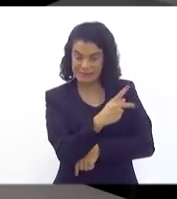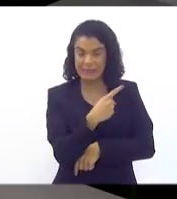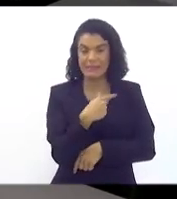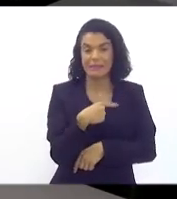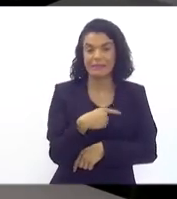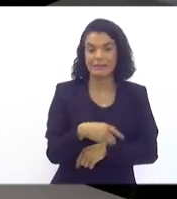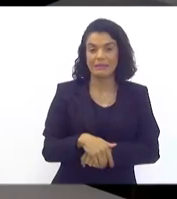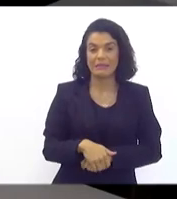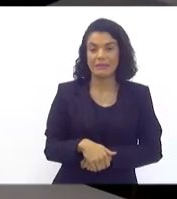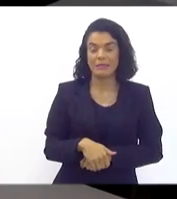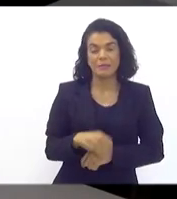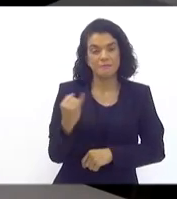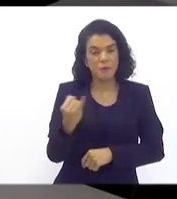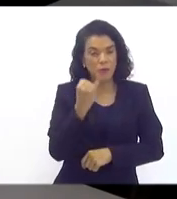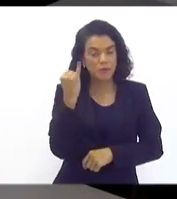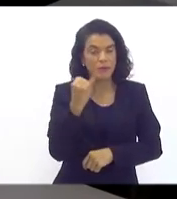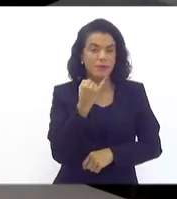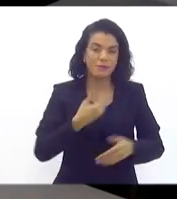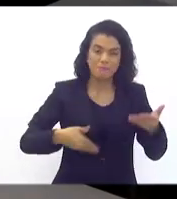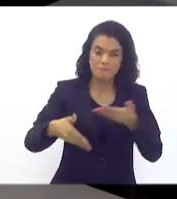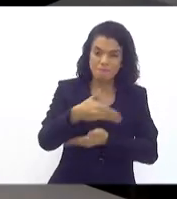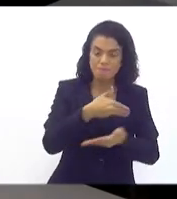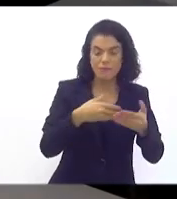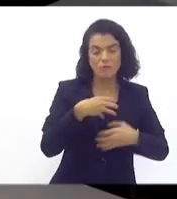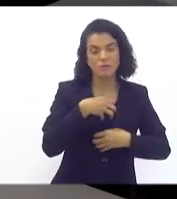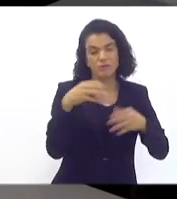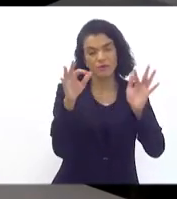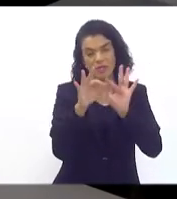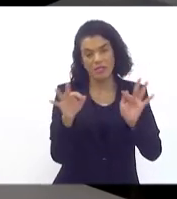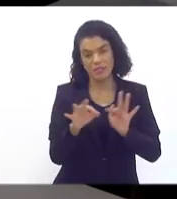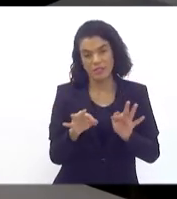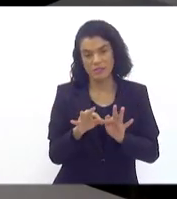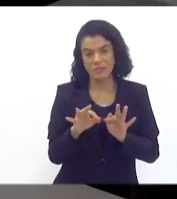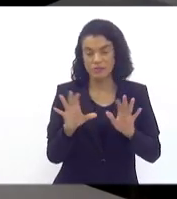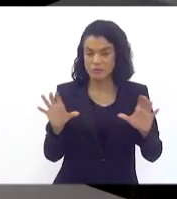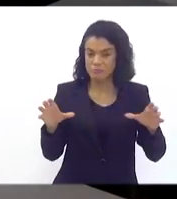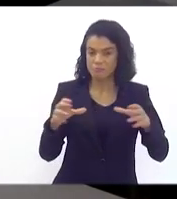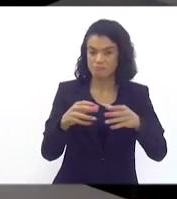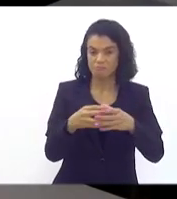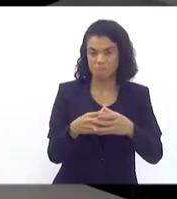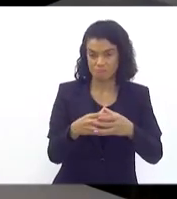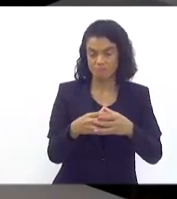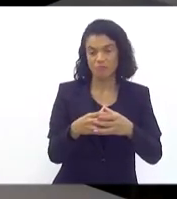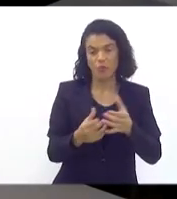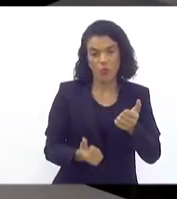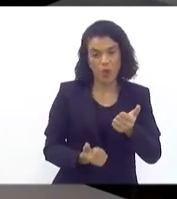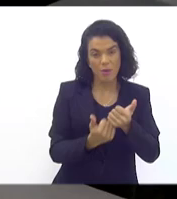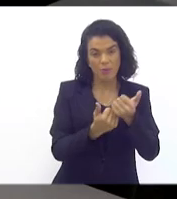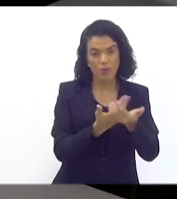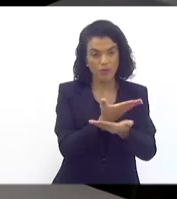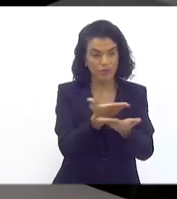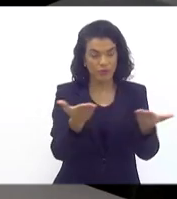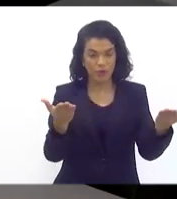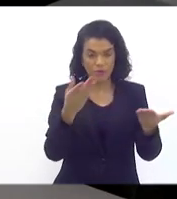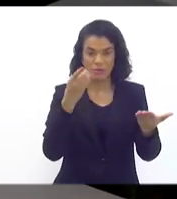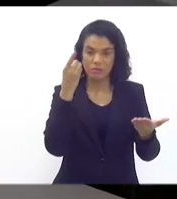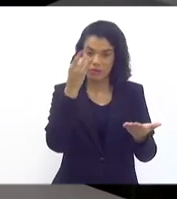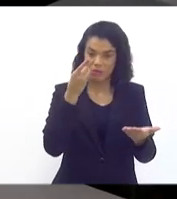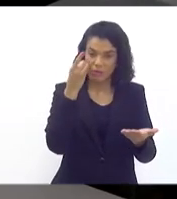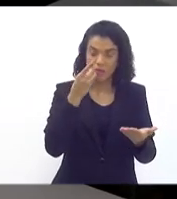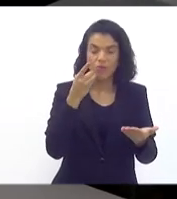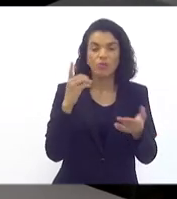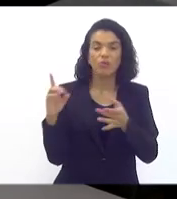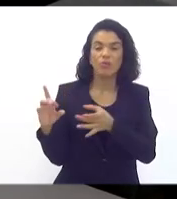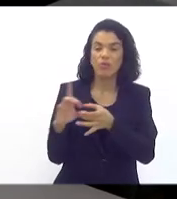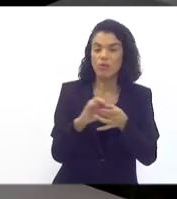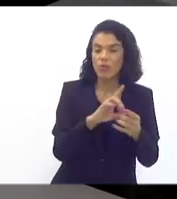muito muito importante então fico feliz da gente poder estar aqui é tendo o apoio de nossas excelências no